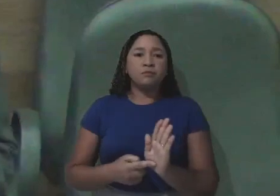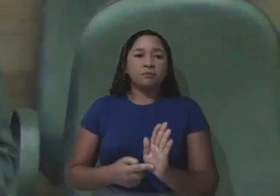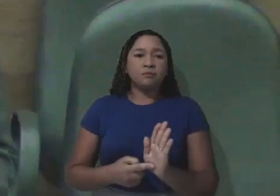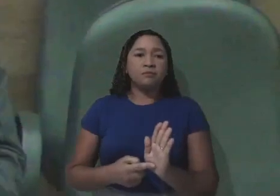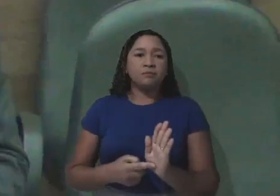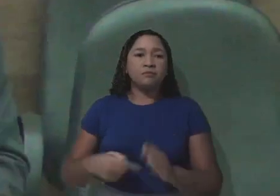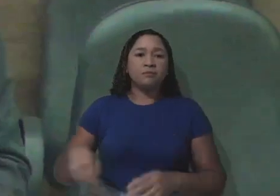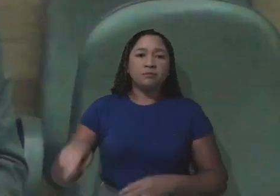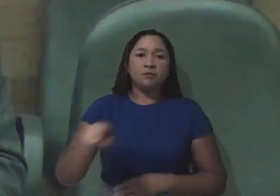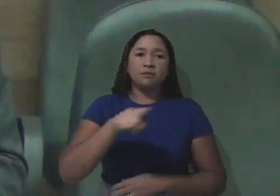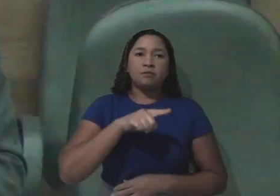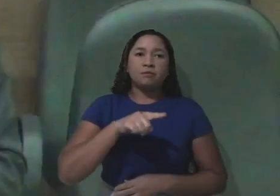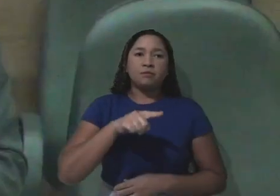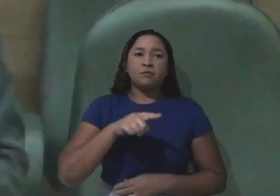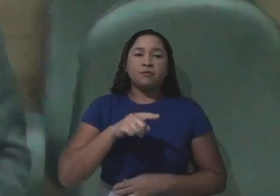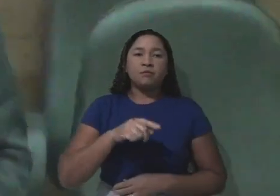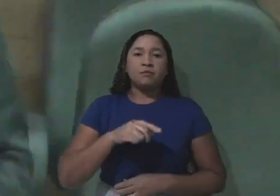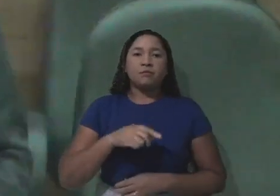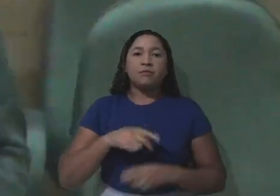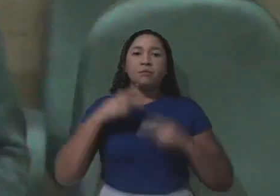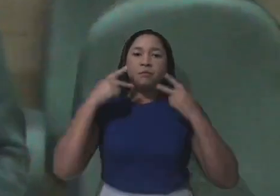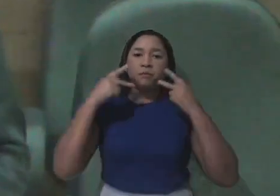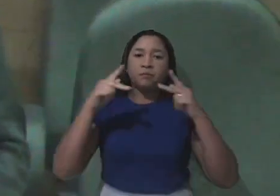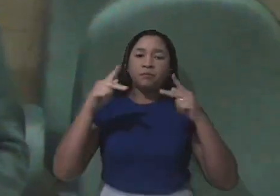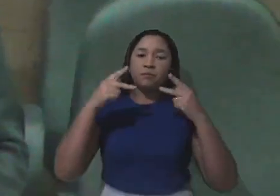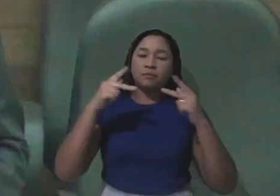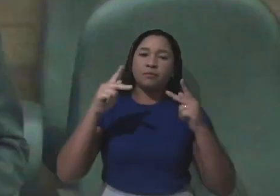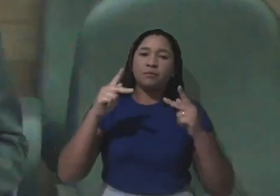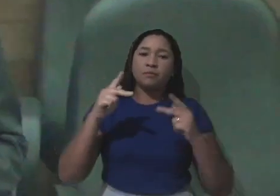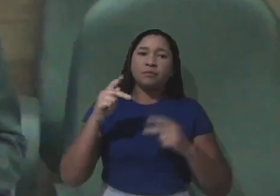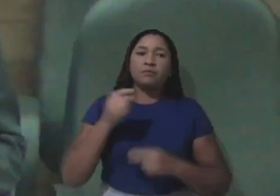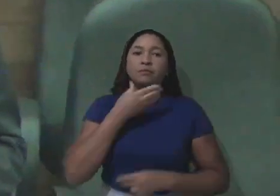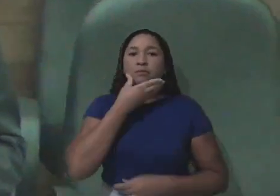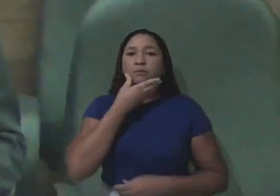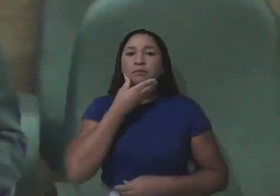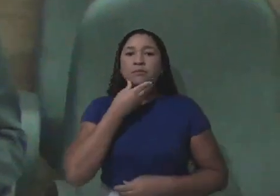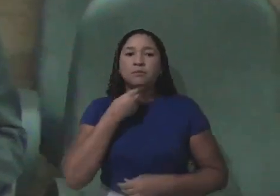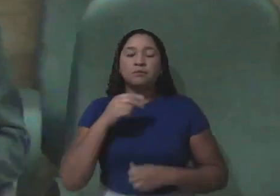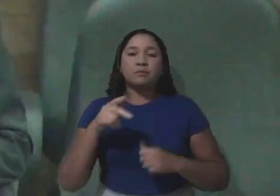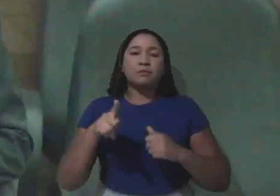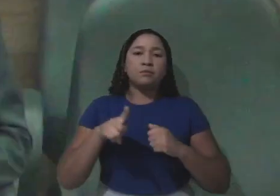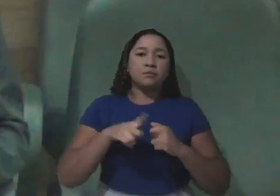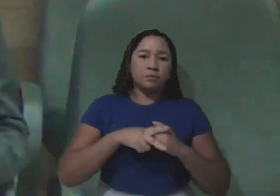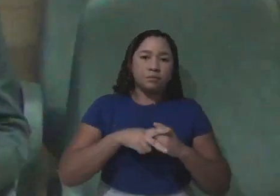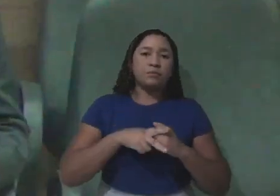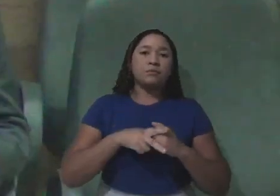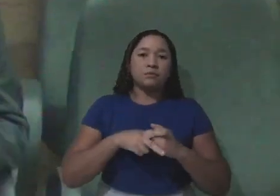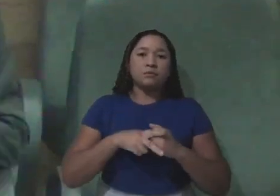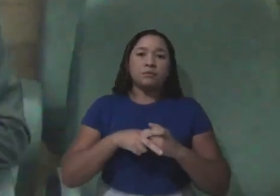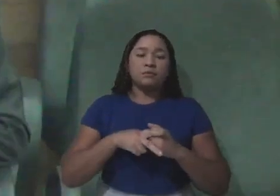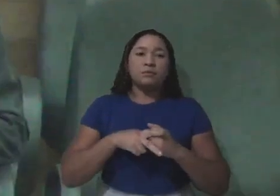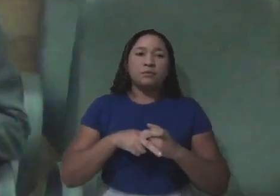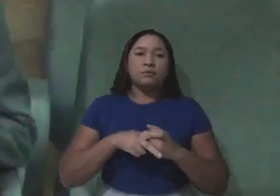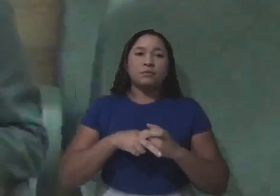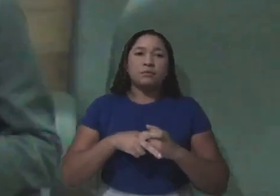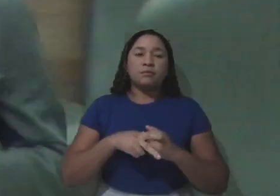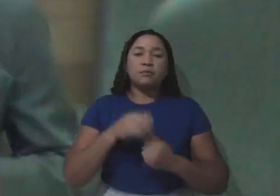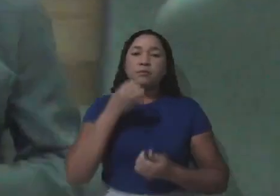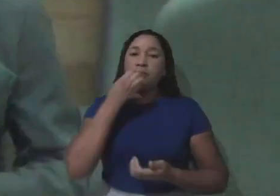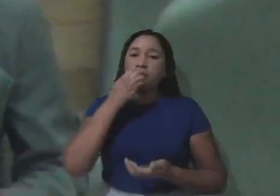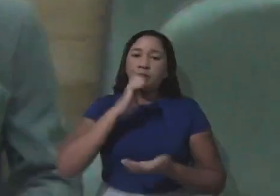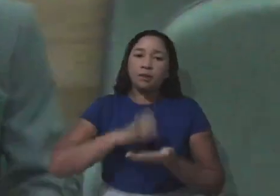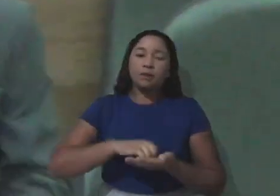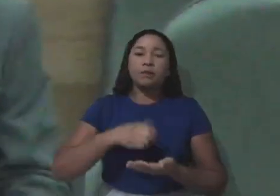esta fala de Paulo aos irmãos de Tessalonicenses em sua segunda epístola, para lhes mostrar